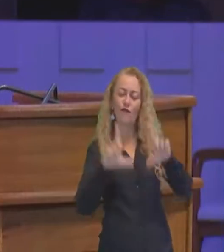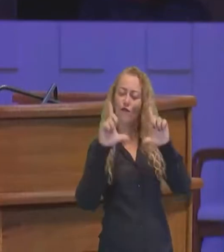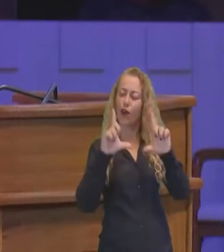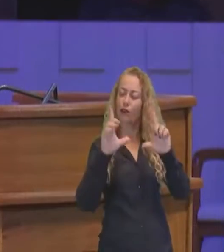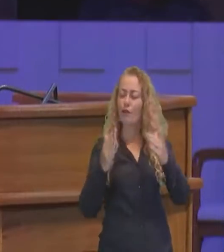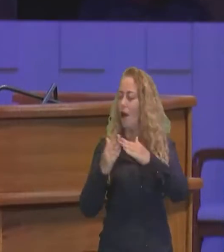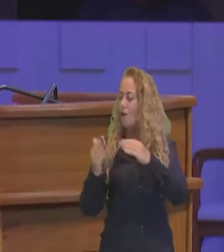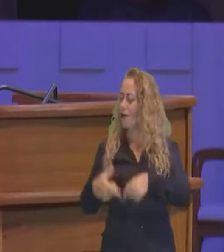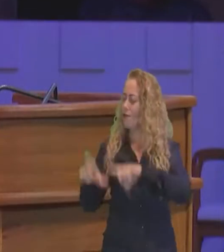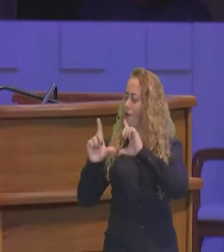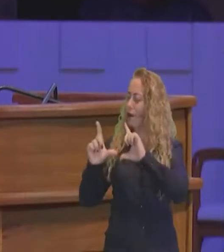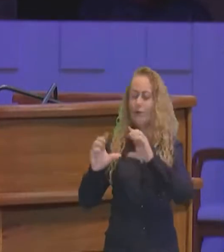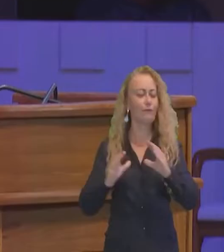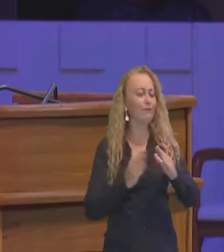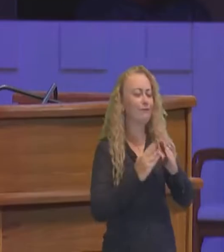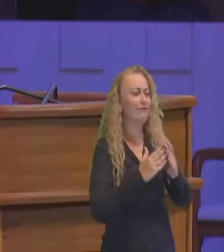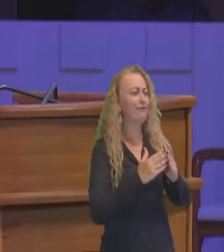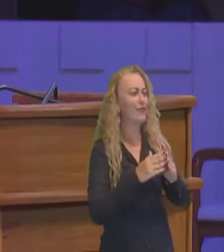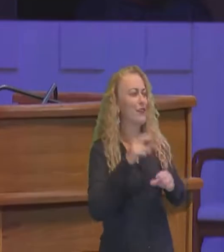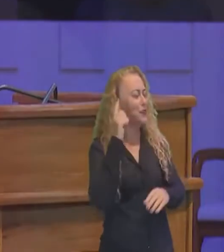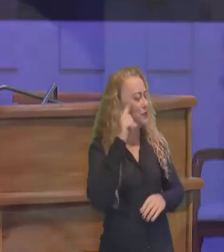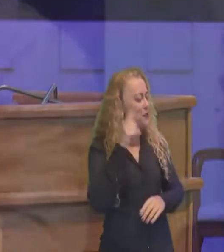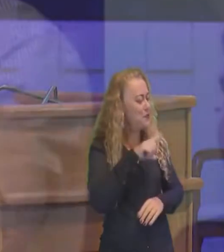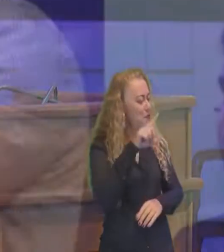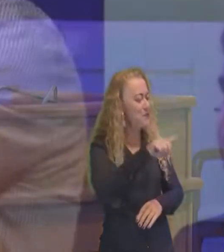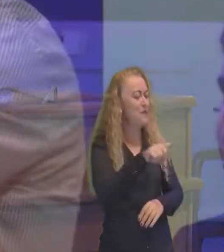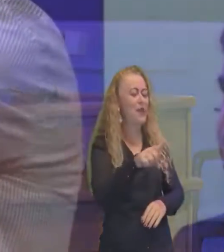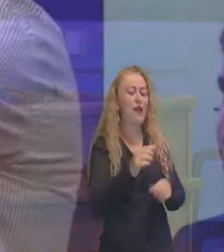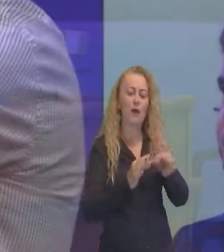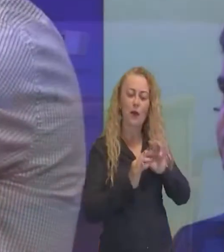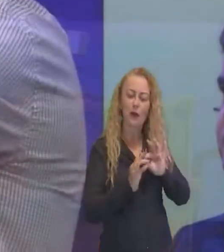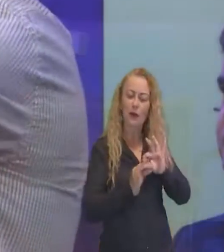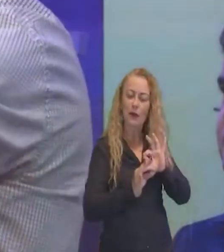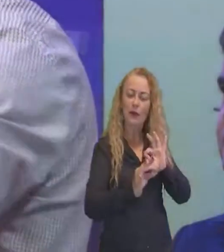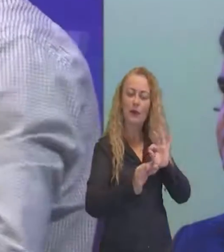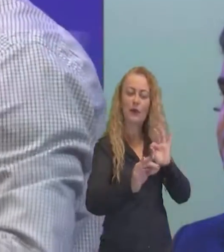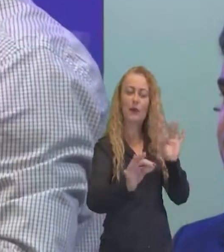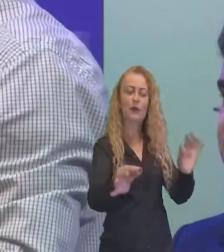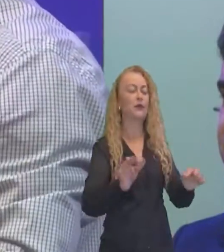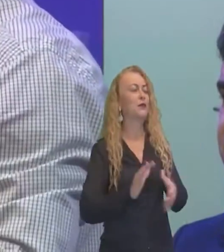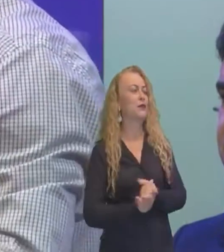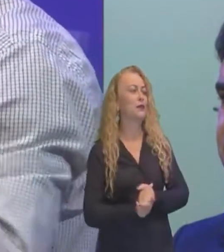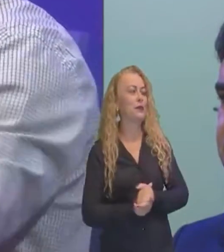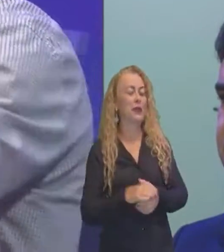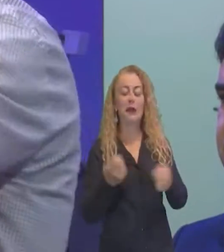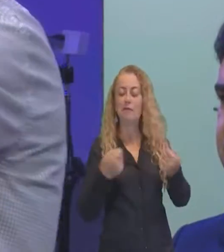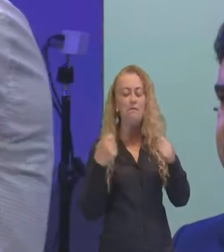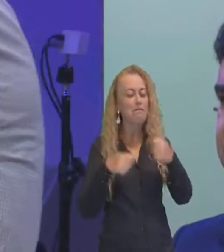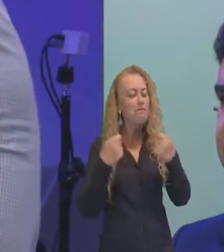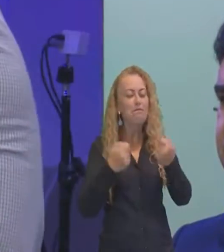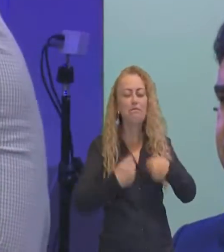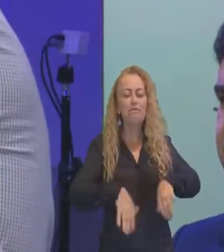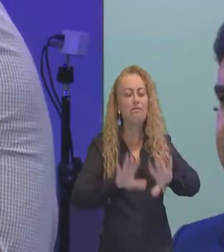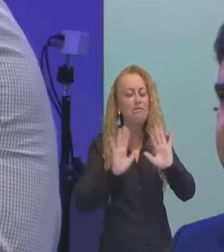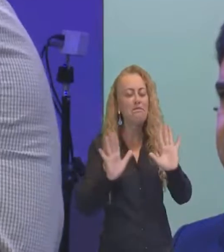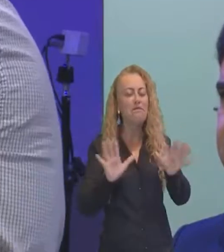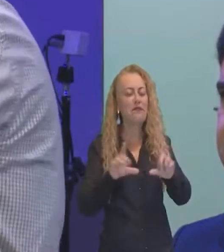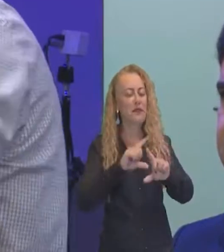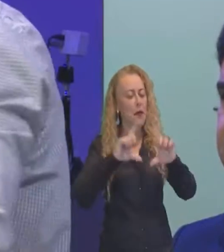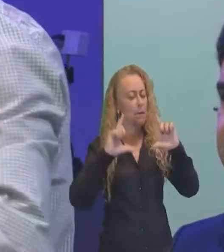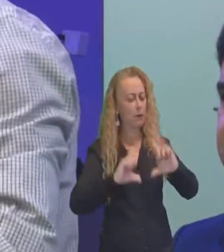casa. E quando o casamento vai até o fim, você não precisa rasgar a foto. Você não